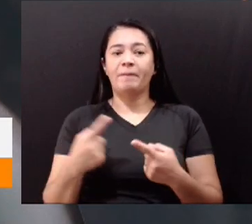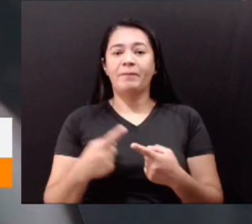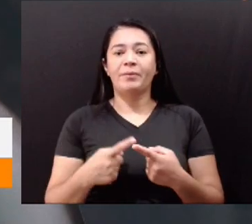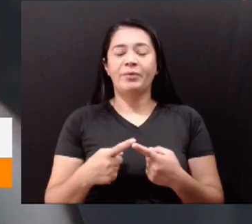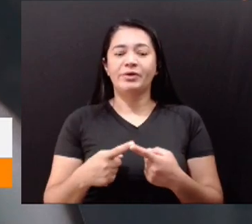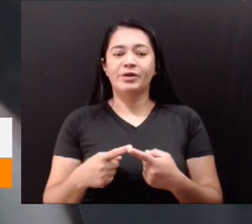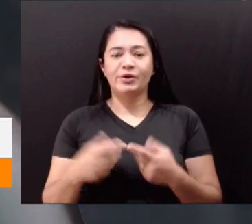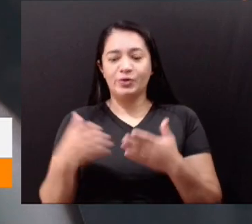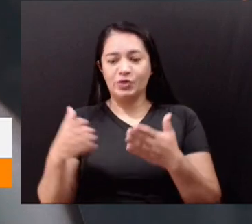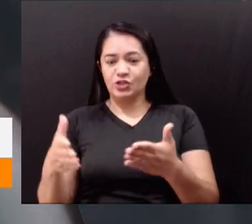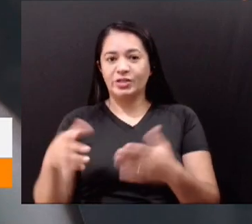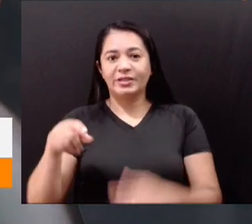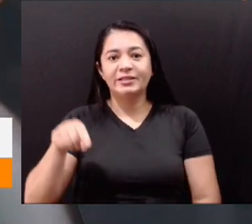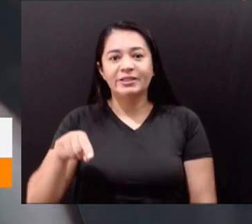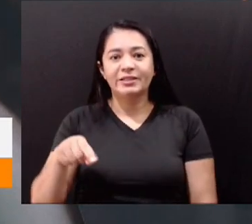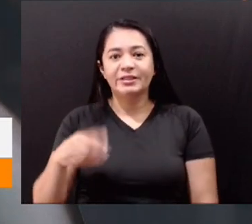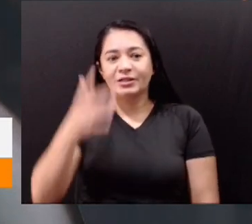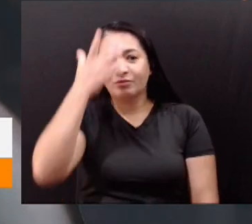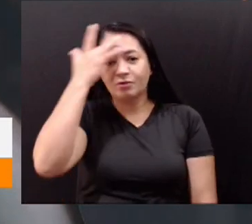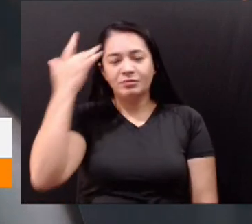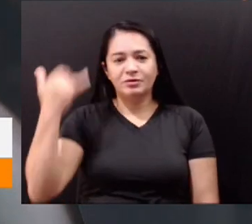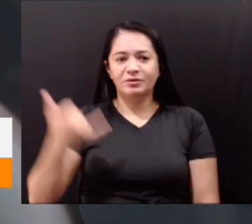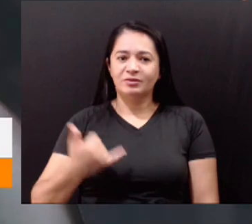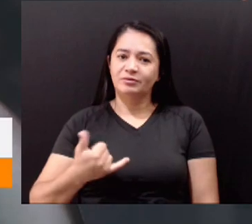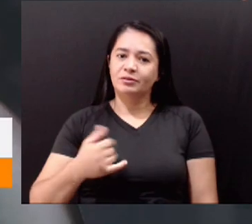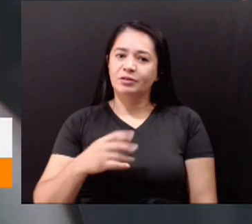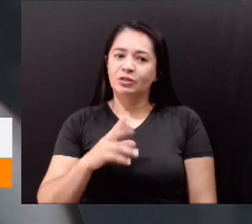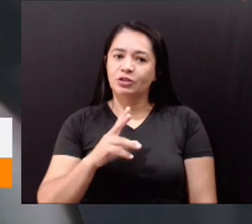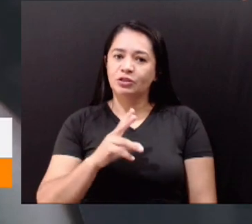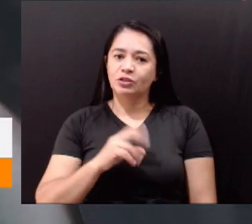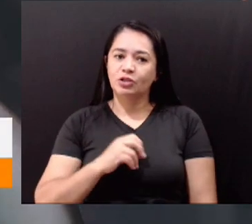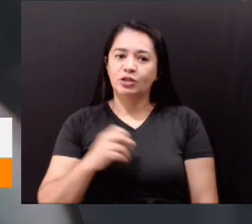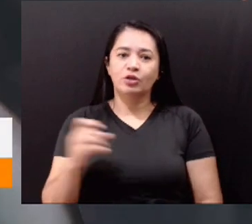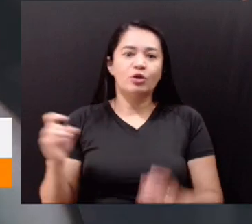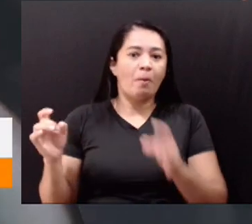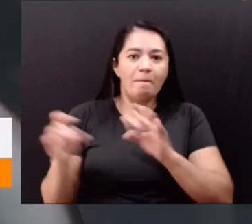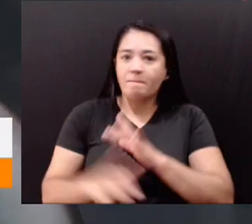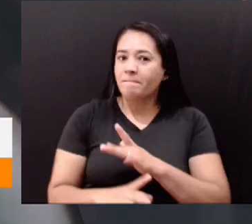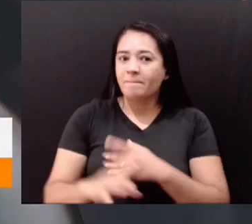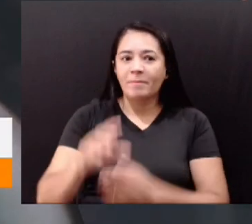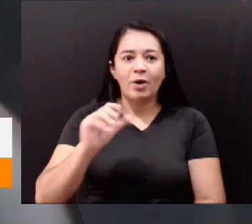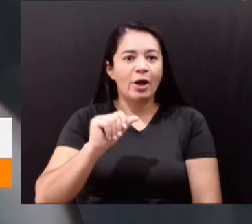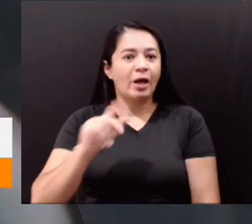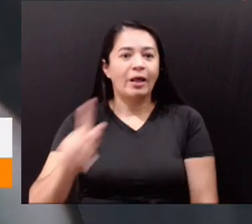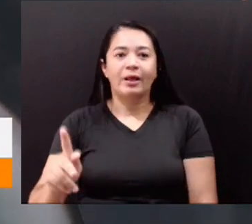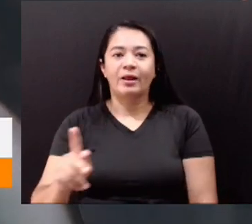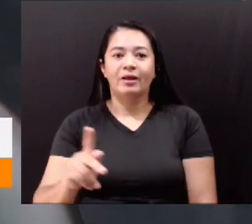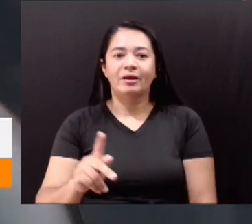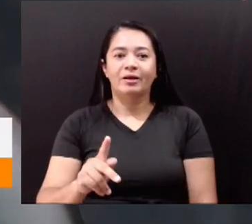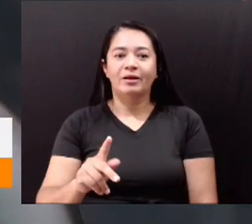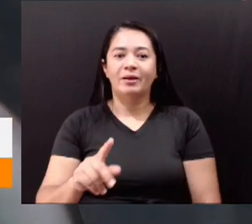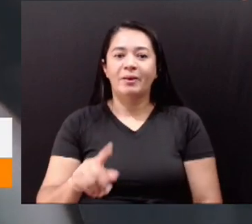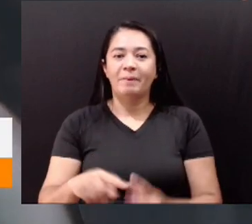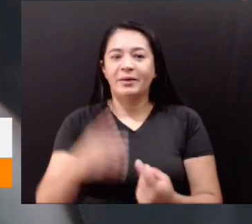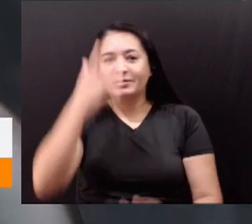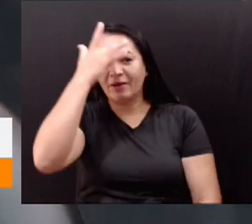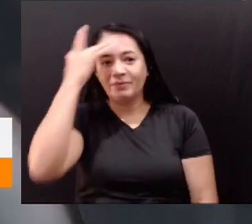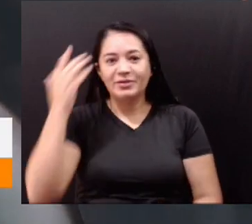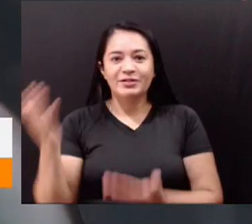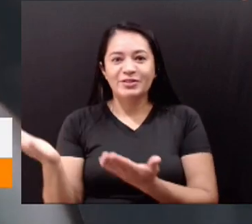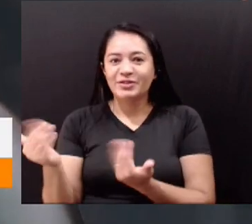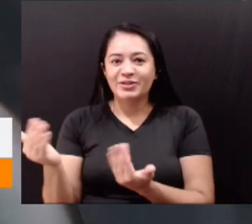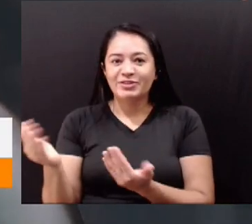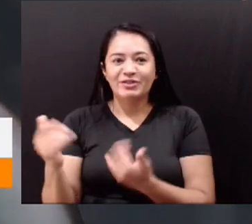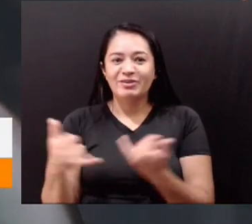pessoa disse assim para mim: olha, já estou prontíssimo para minha aposentadoria, viu? Mas é uma pessoa jovem, assim, brincando, falou, psicologicamente estou